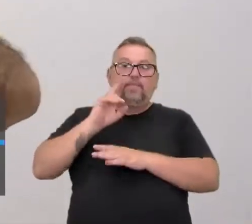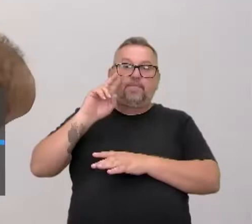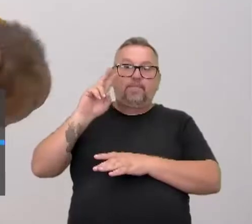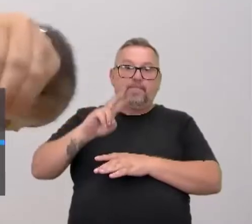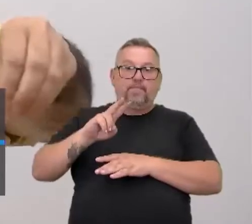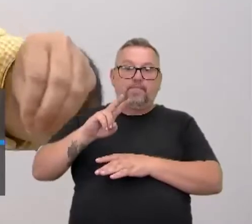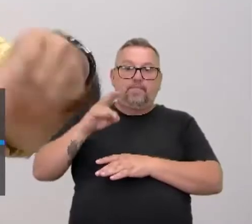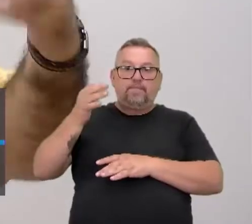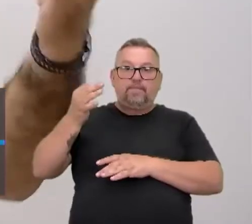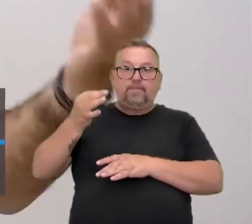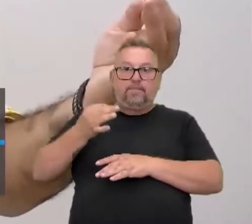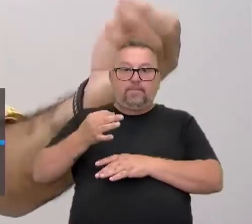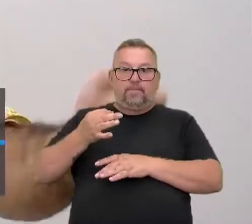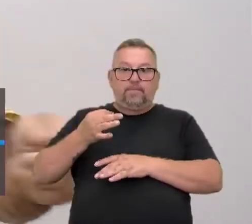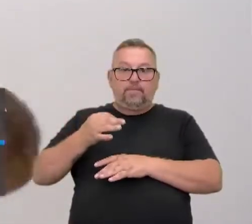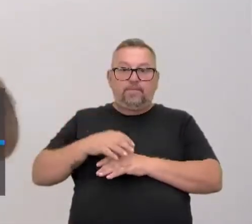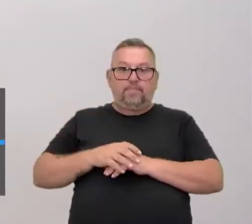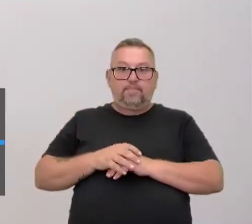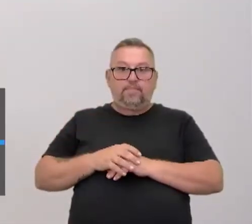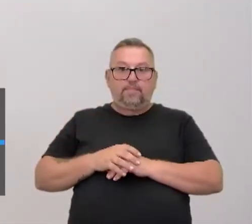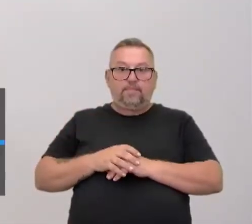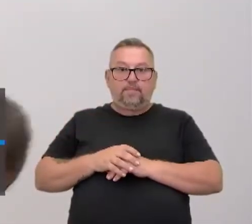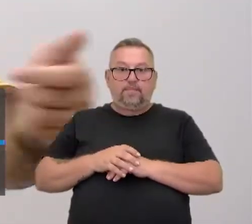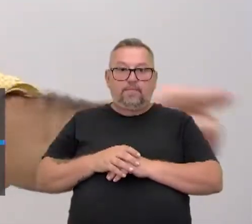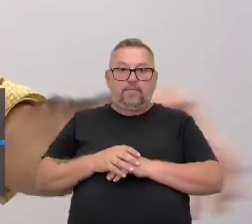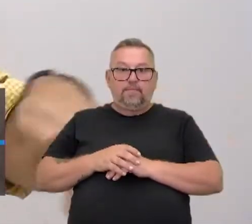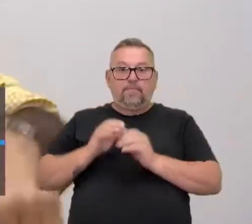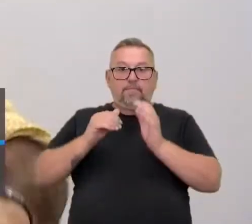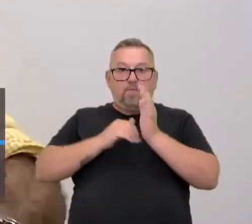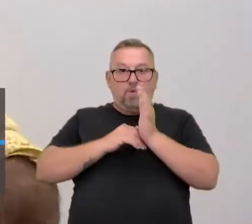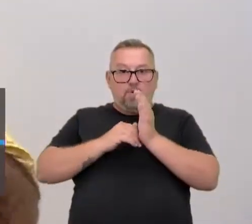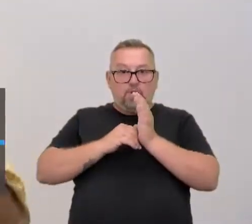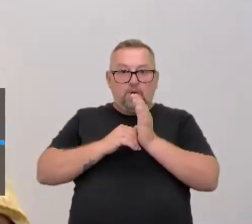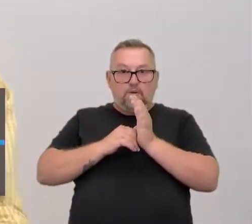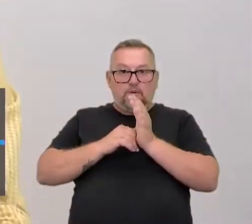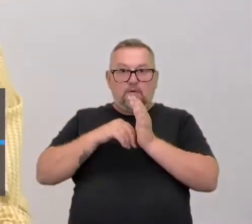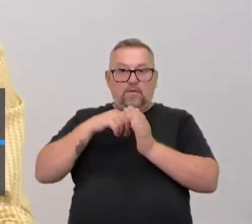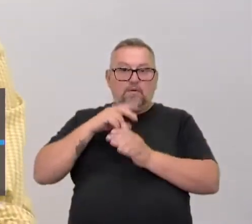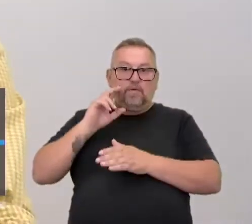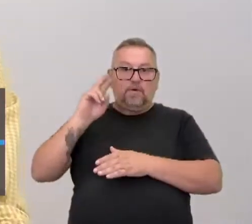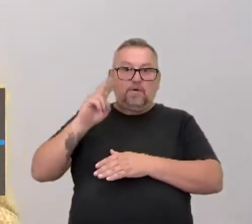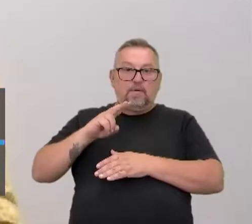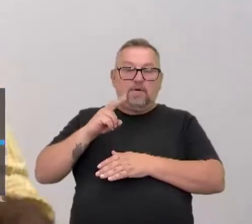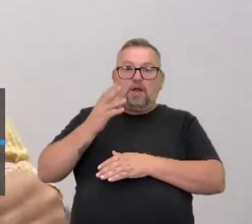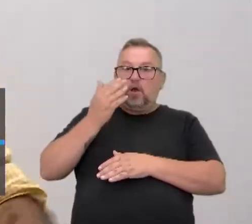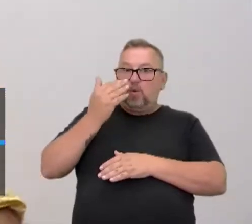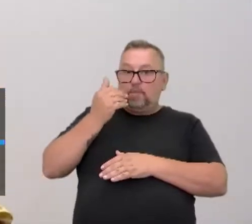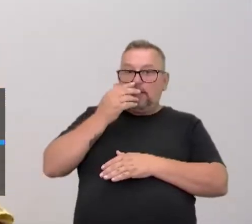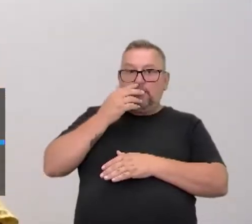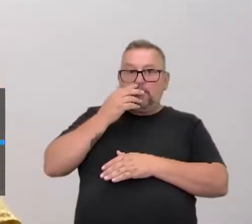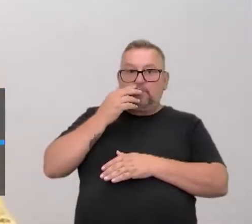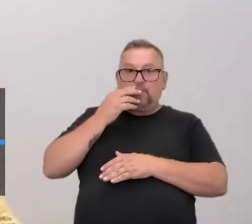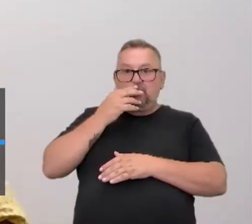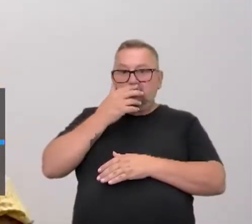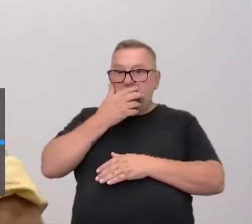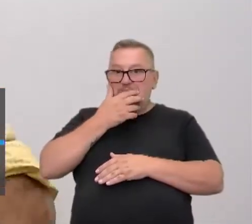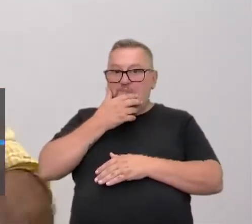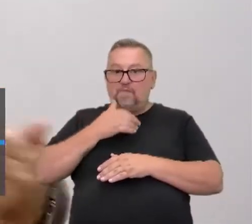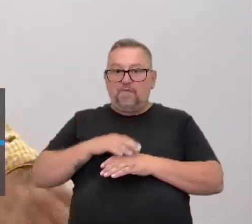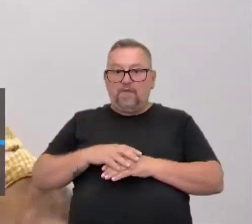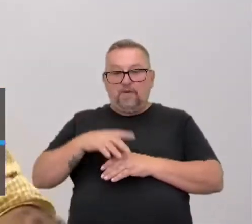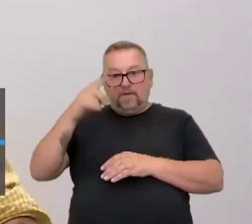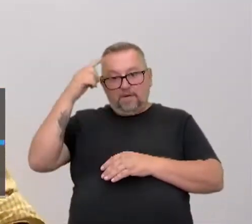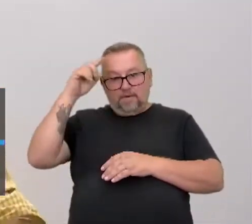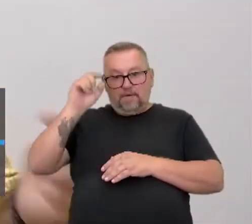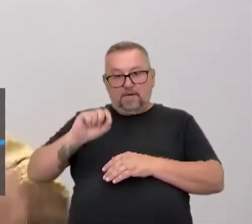contemplar definitivamente, são 3 motivos. Um código escrito a gente já teve por causa da comida. Sim. A